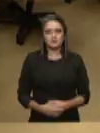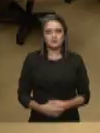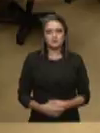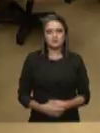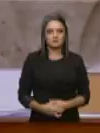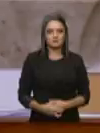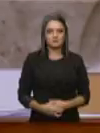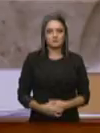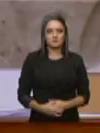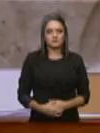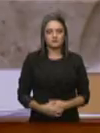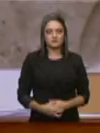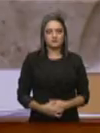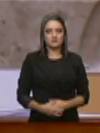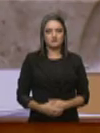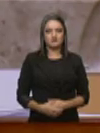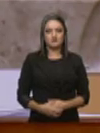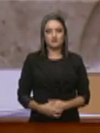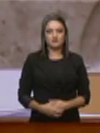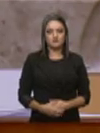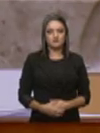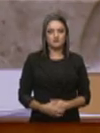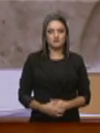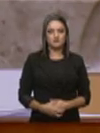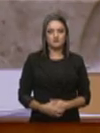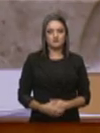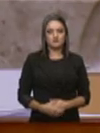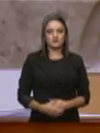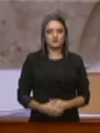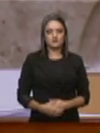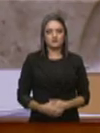ministro Edson Fachin.